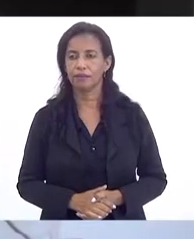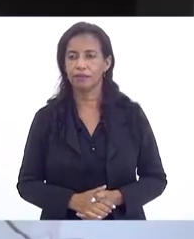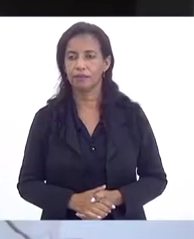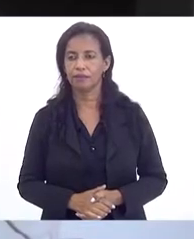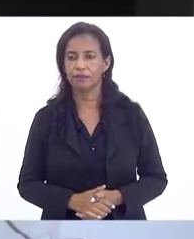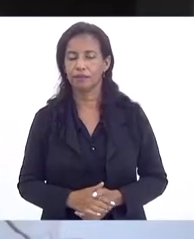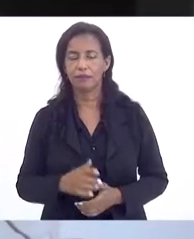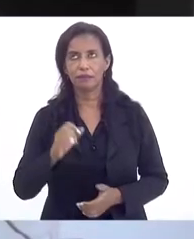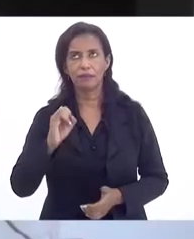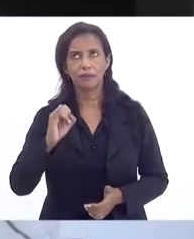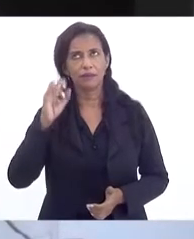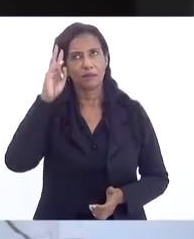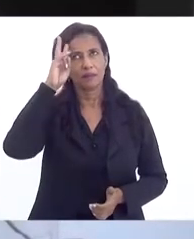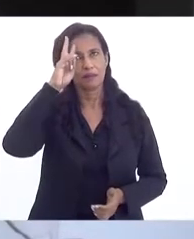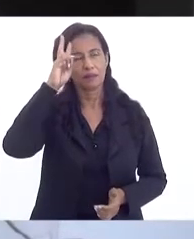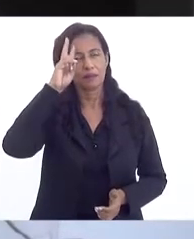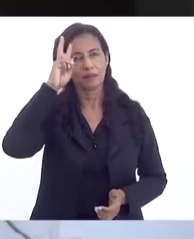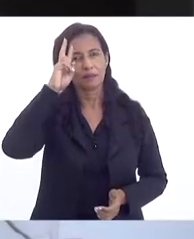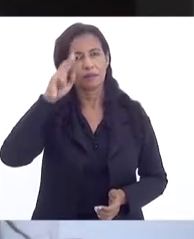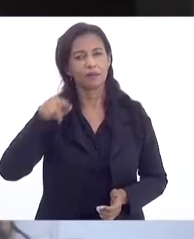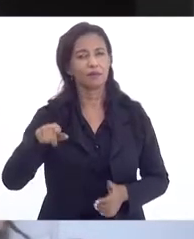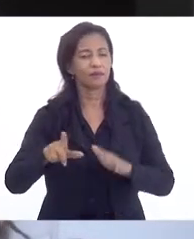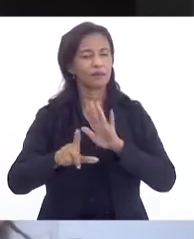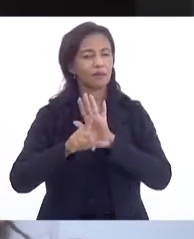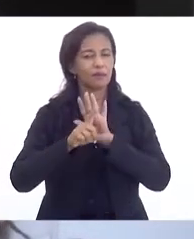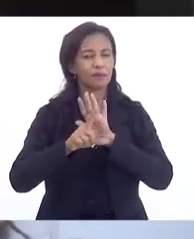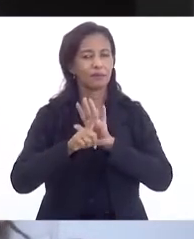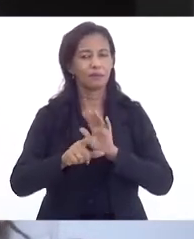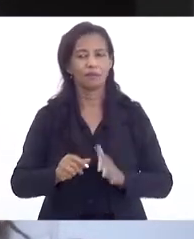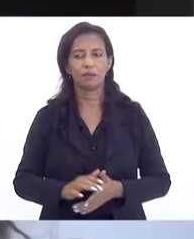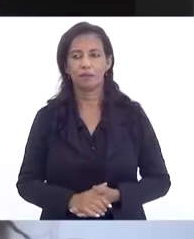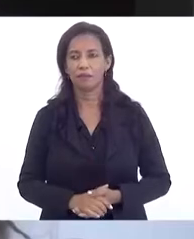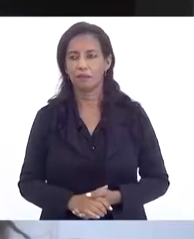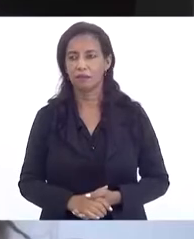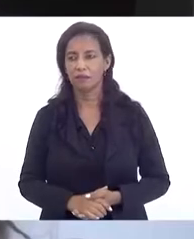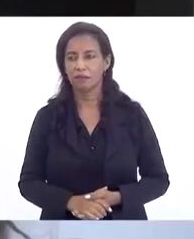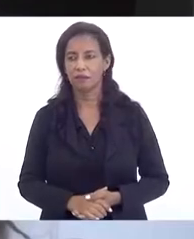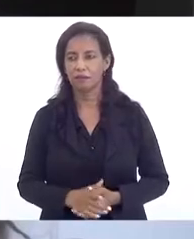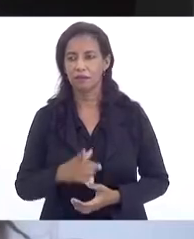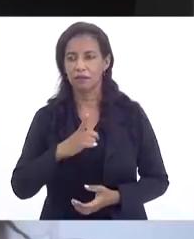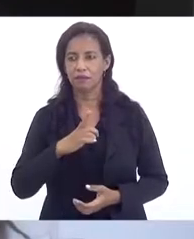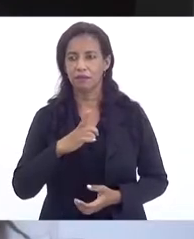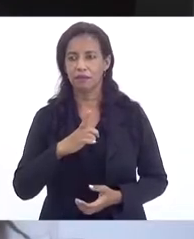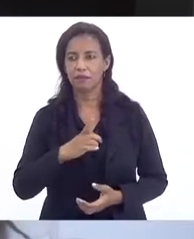Salvo erro de memória, essa lei teve